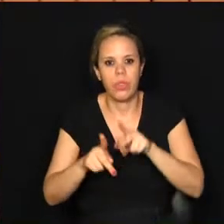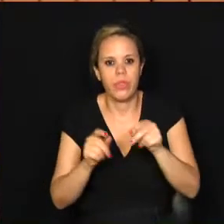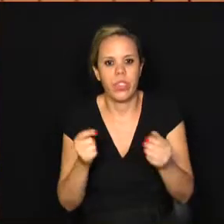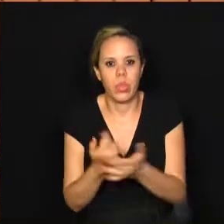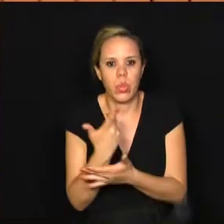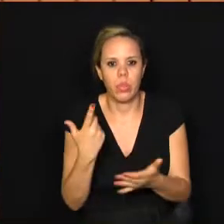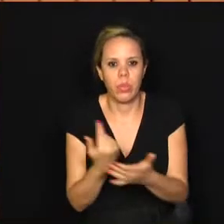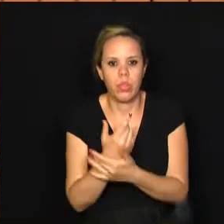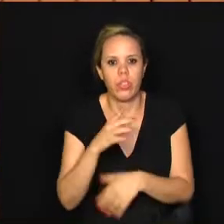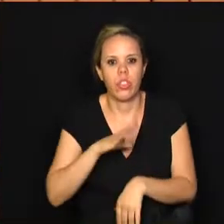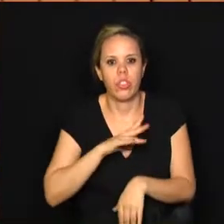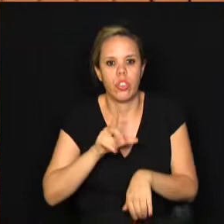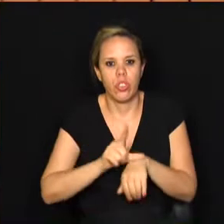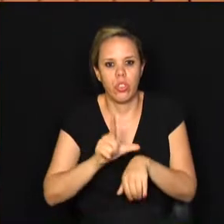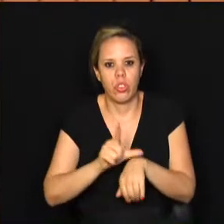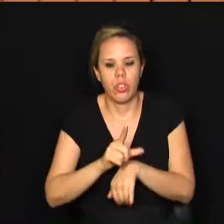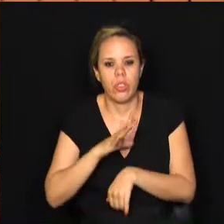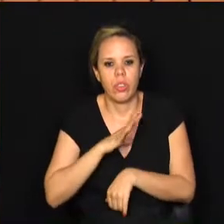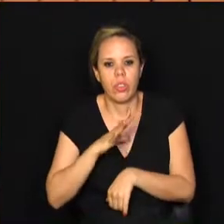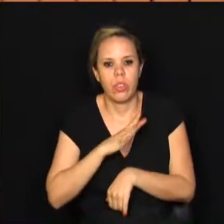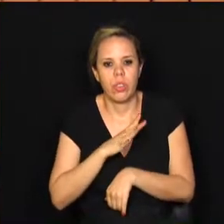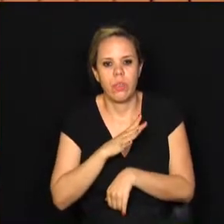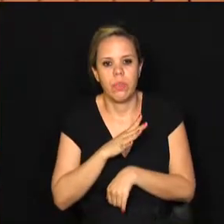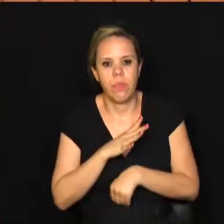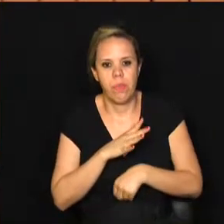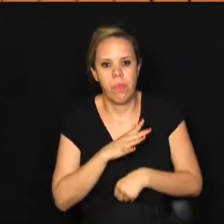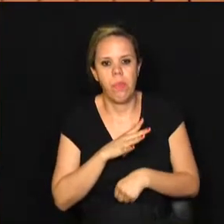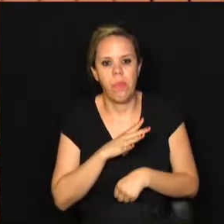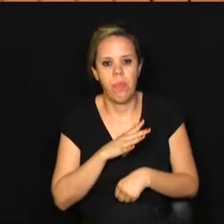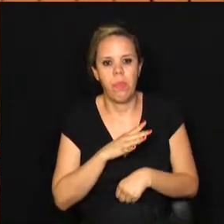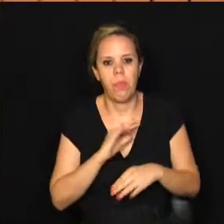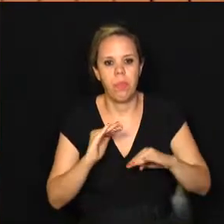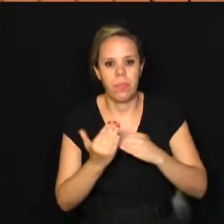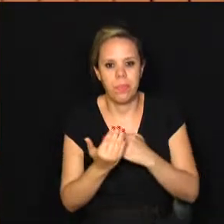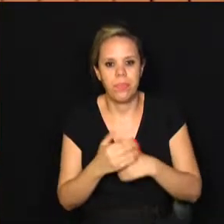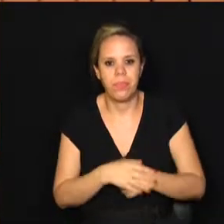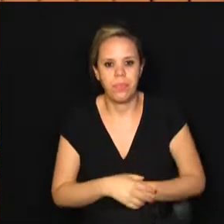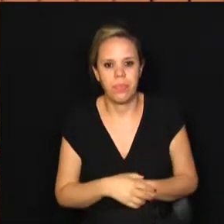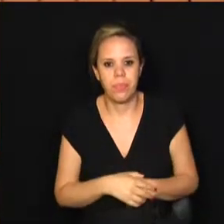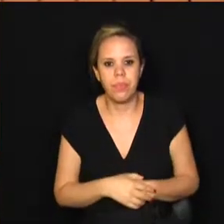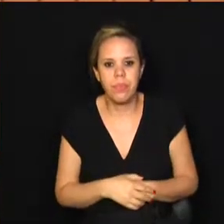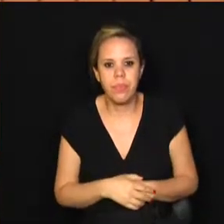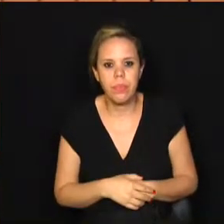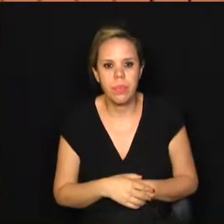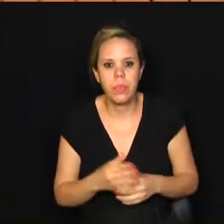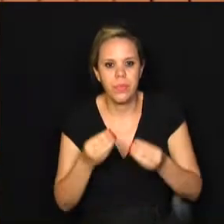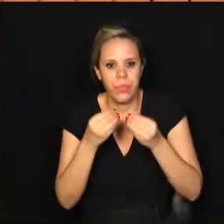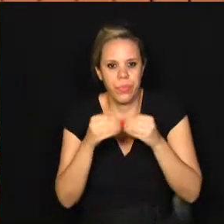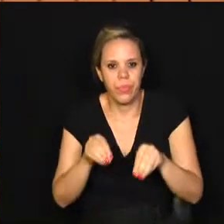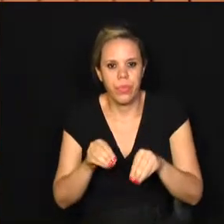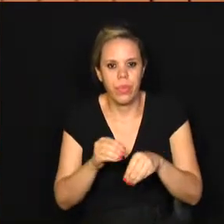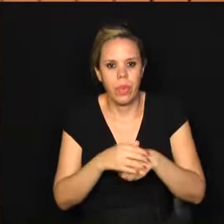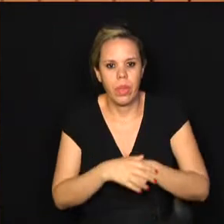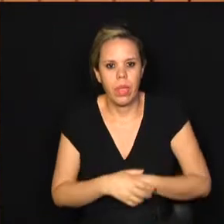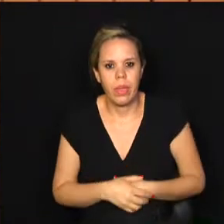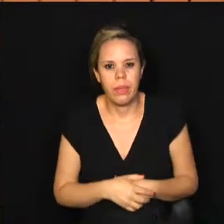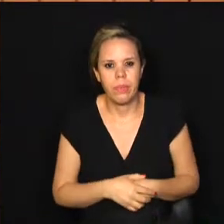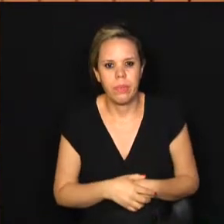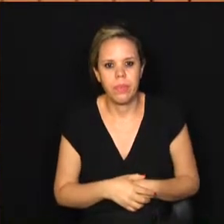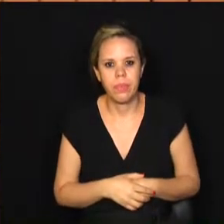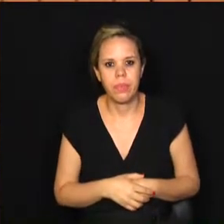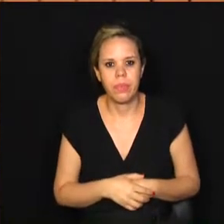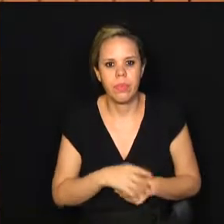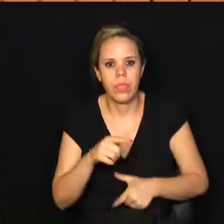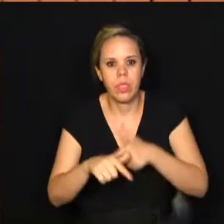da cidade, que moram na periferia, acabam sendo prejudicados desse